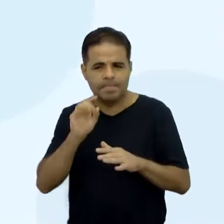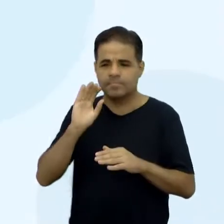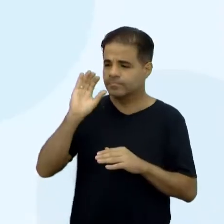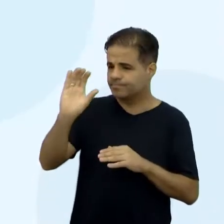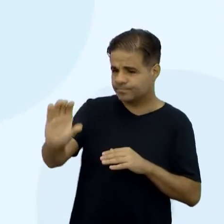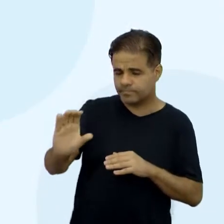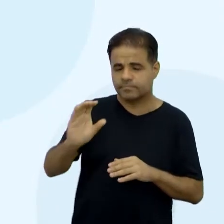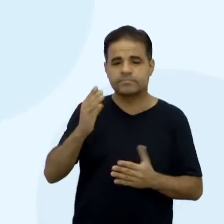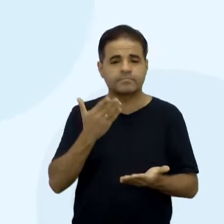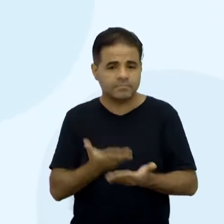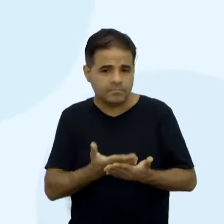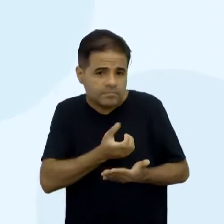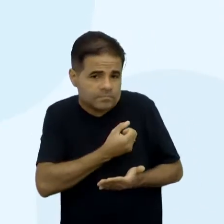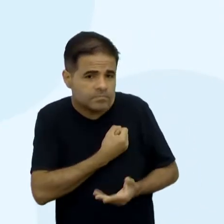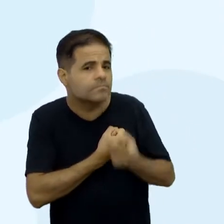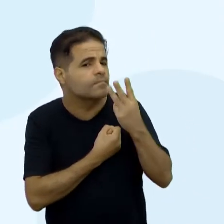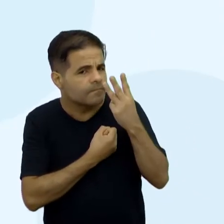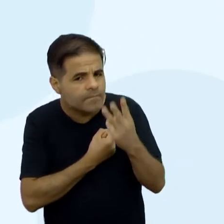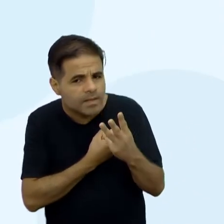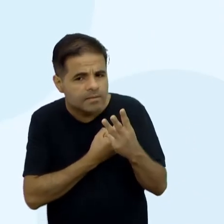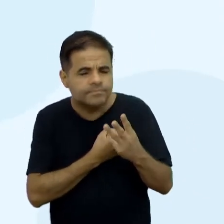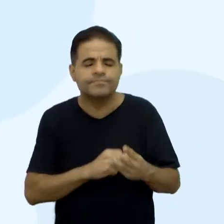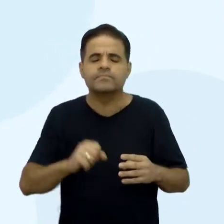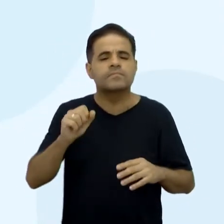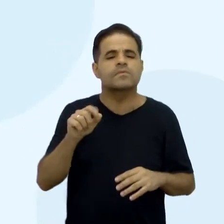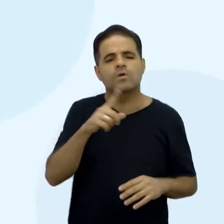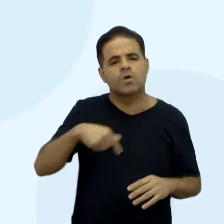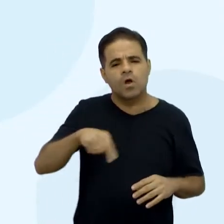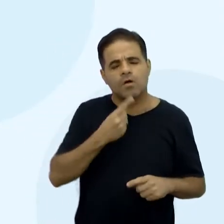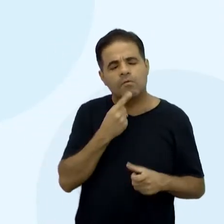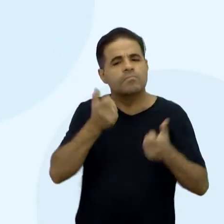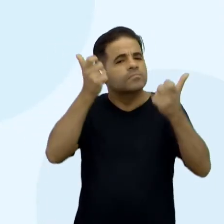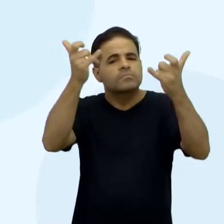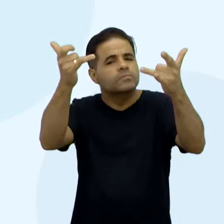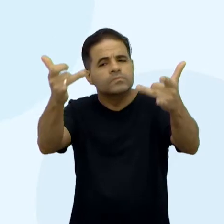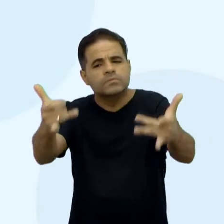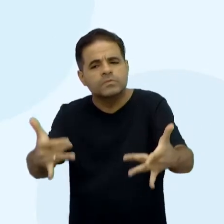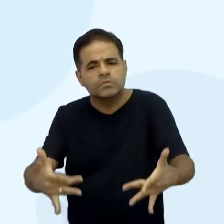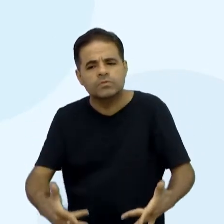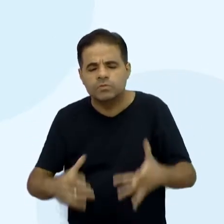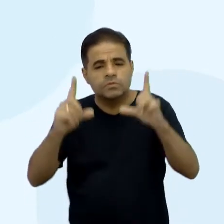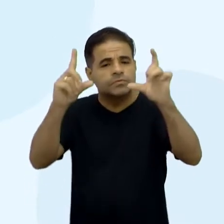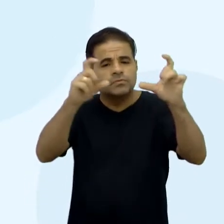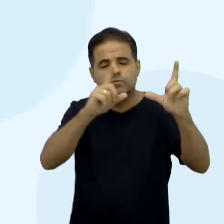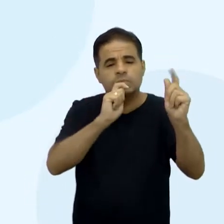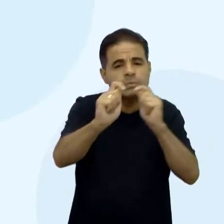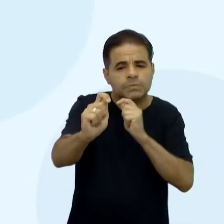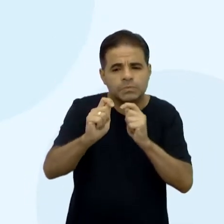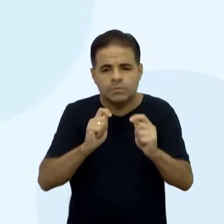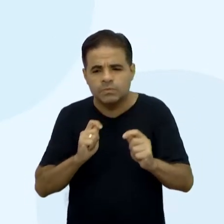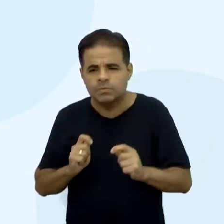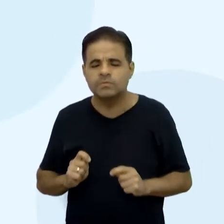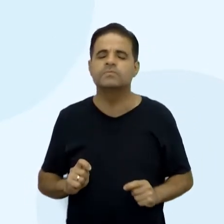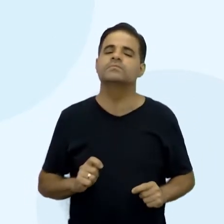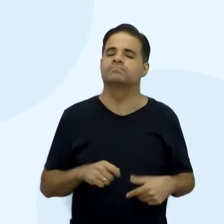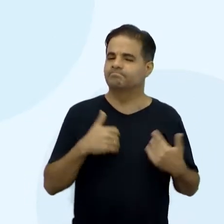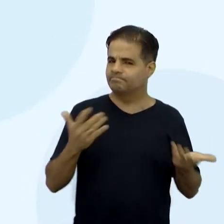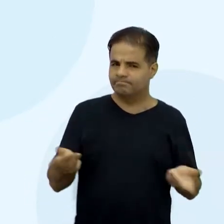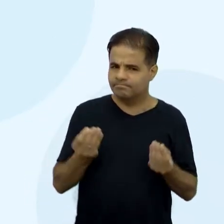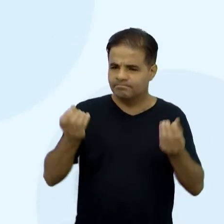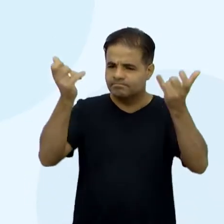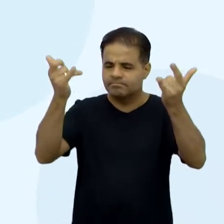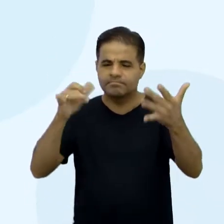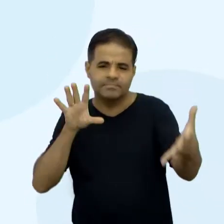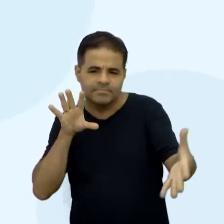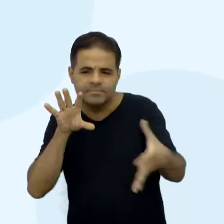aula de número 3. Osmar, nós falaremos aqui sobre fotorreportagem e aí a gente vai